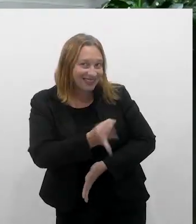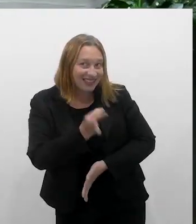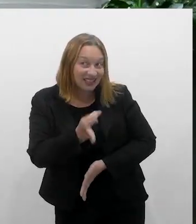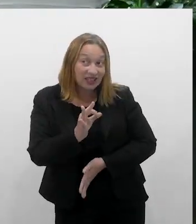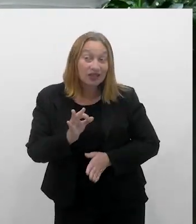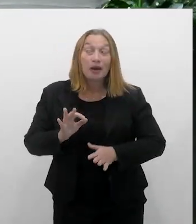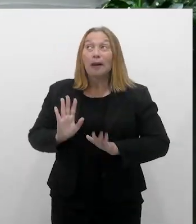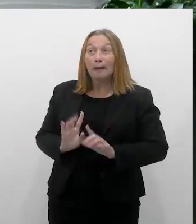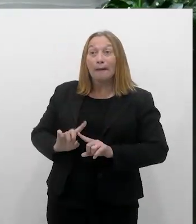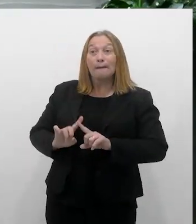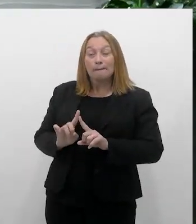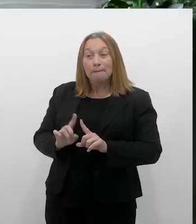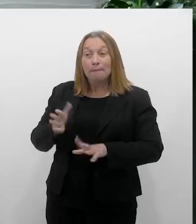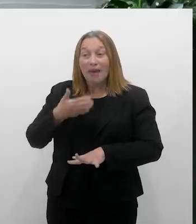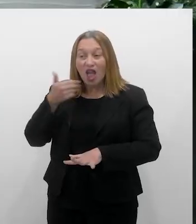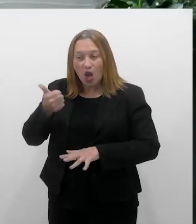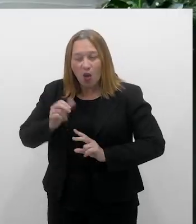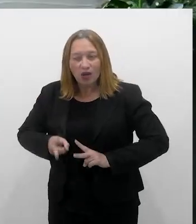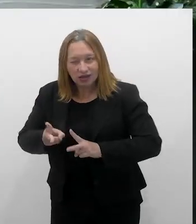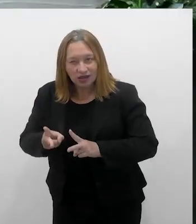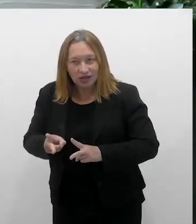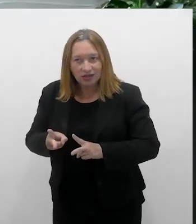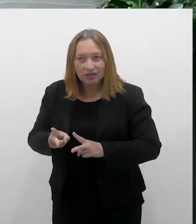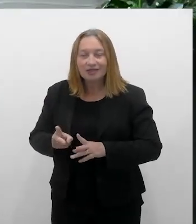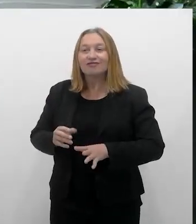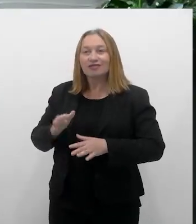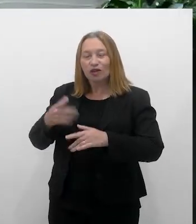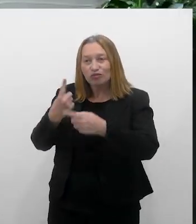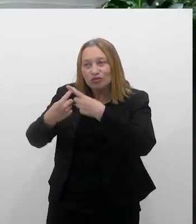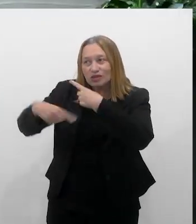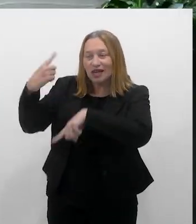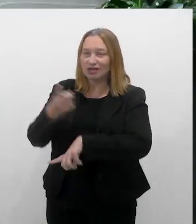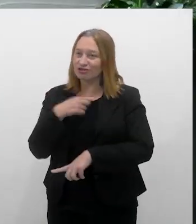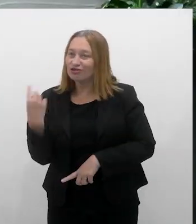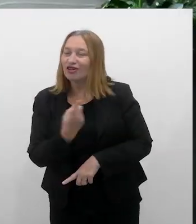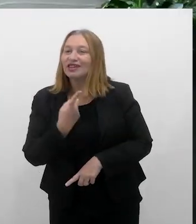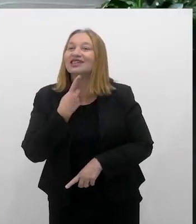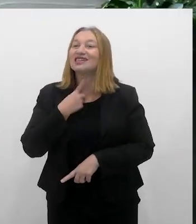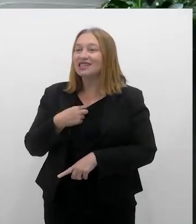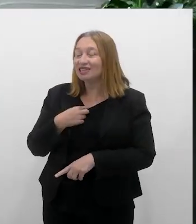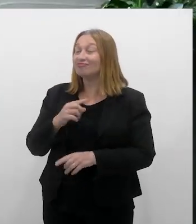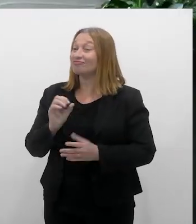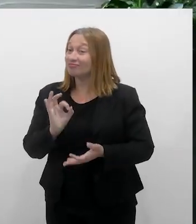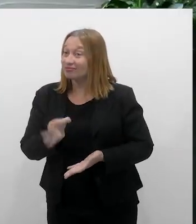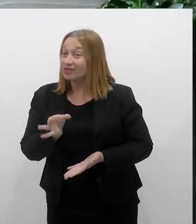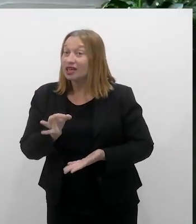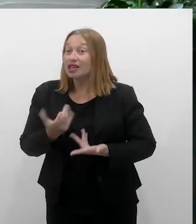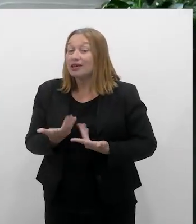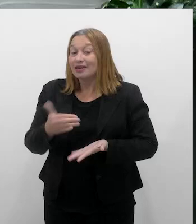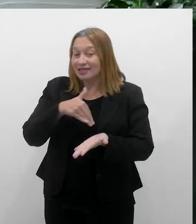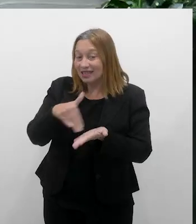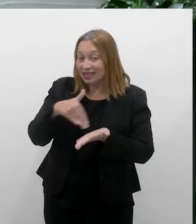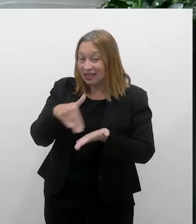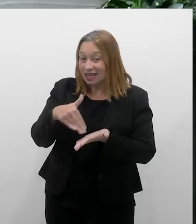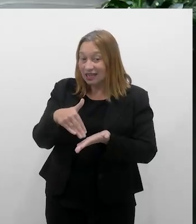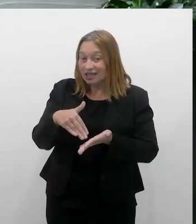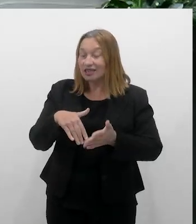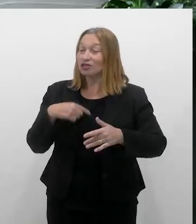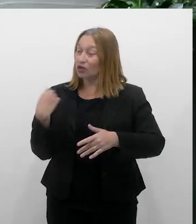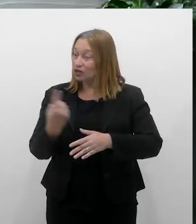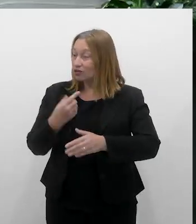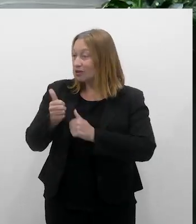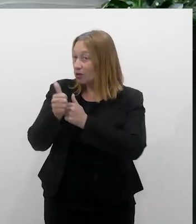certeza. Ou pelo menos está andando bem melhor. Rumo ao sucesso, é o que nós desejamos. É isso. E os feitos da Secretaria, realmente, a gente